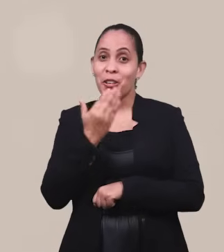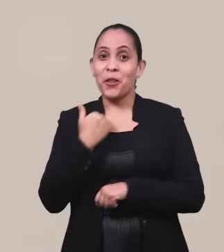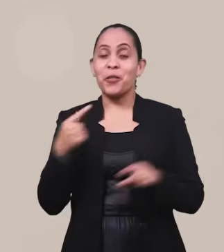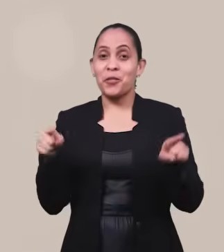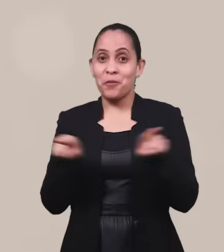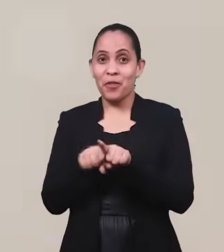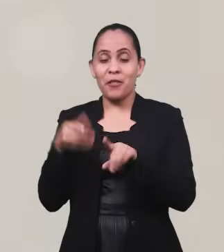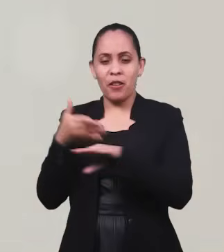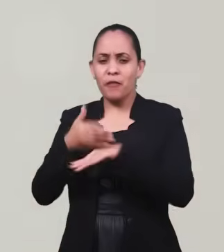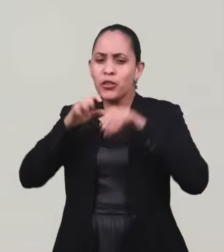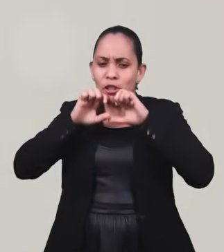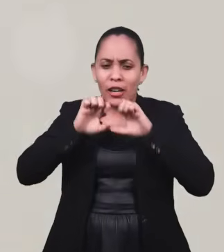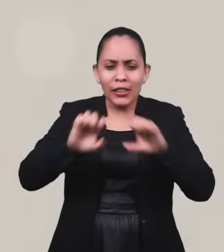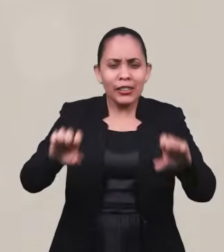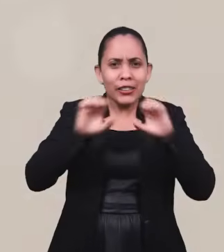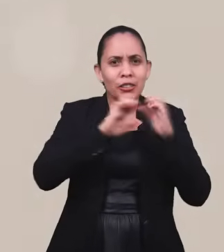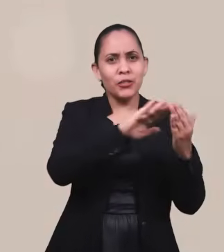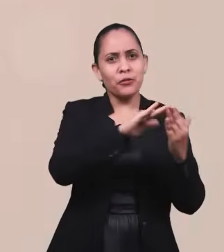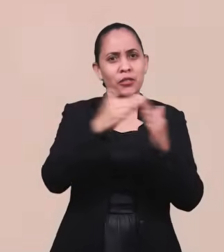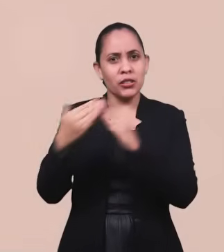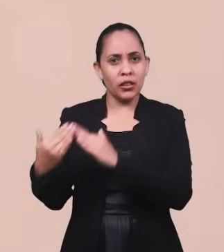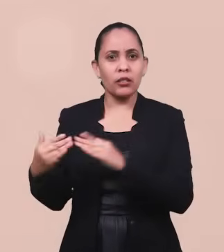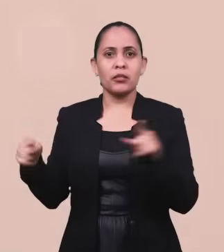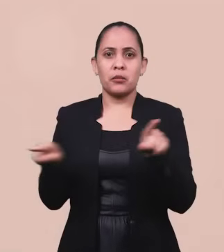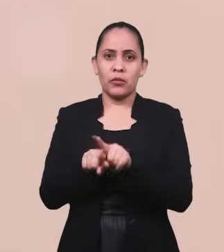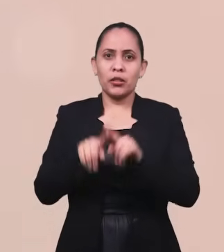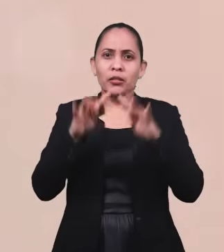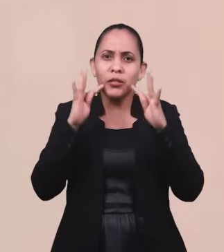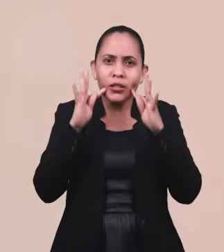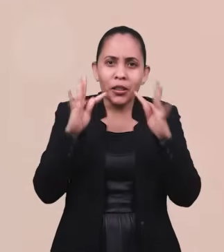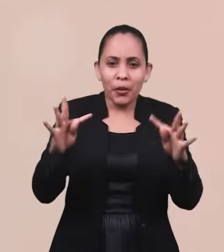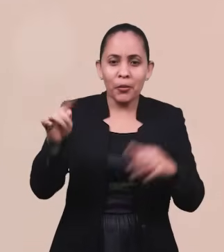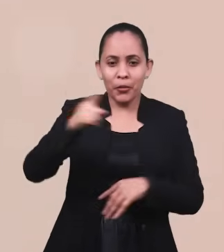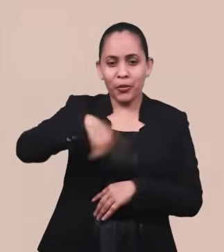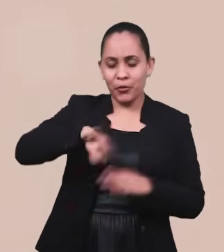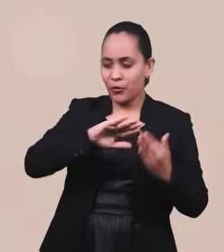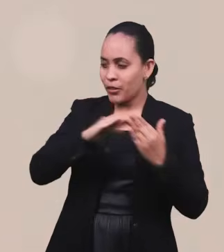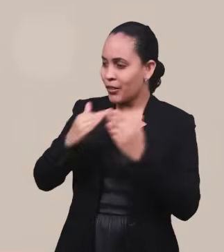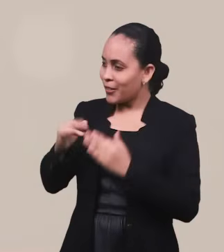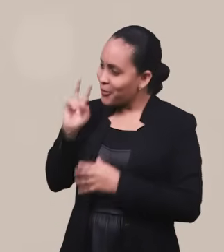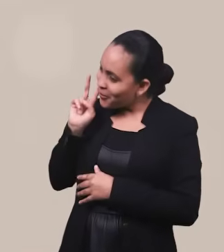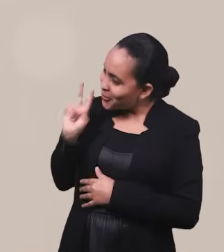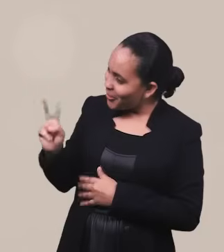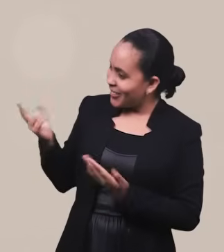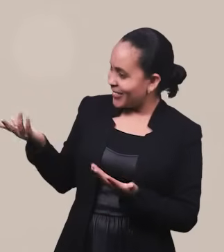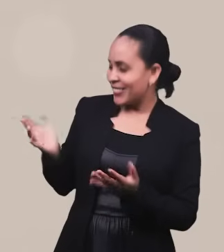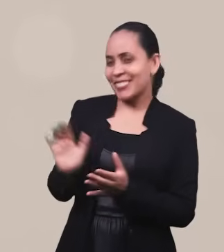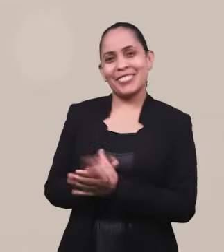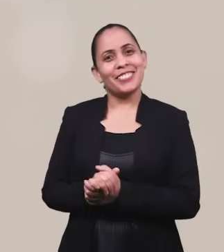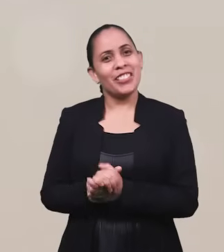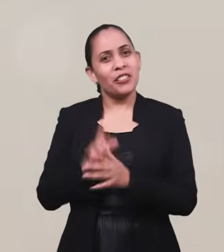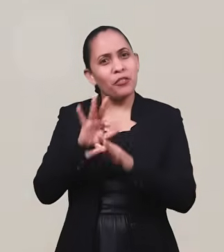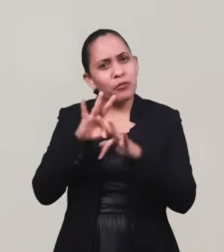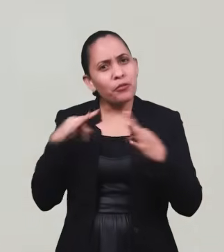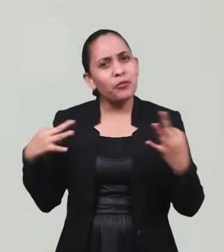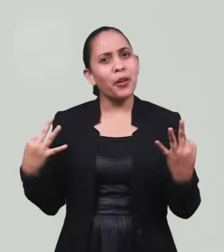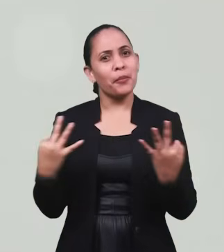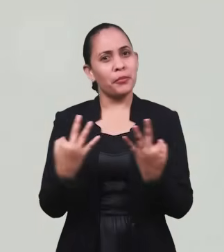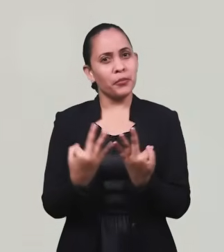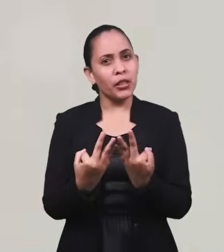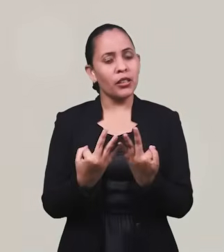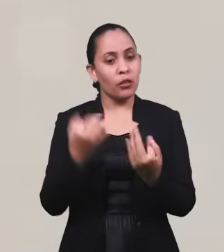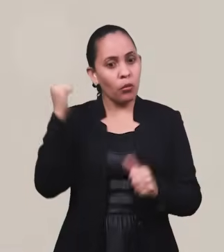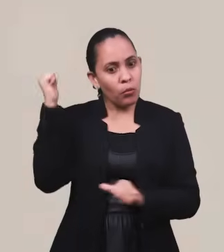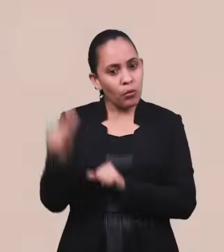Evangelizo, ali os vizinhos, dou testemunho, Os vizinhos ficam tudo encantados, Ali com o meu lar, Porque fala que o